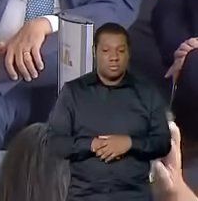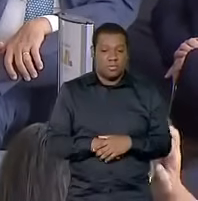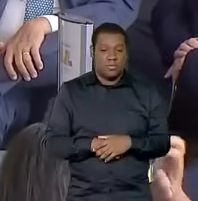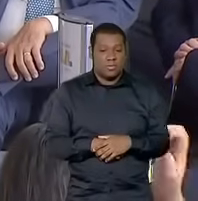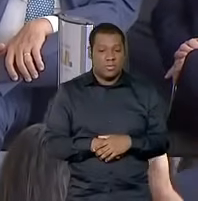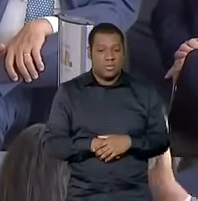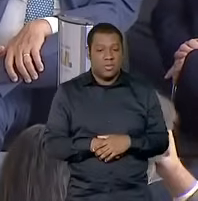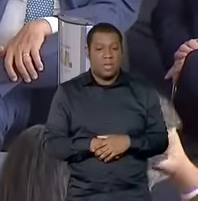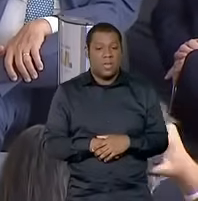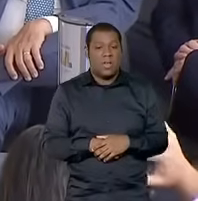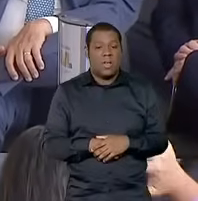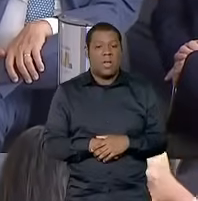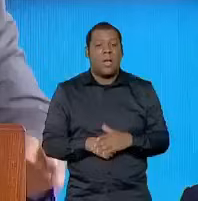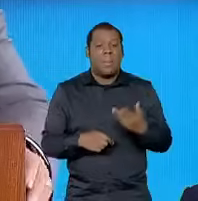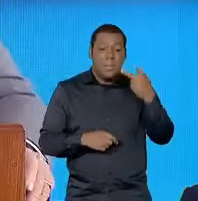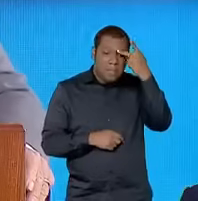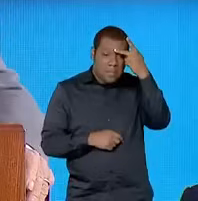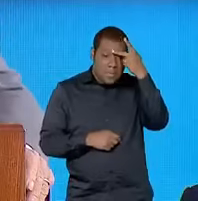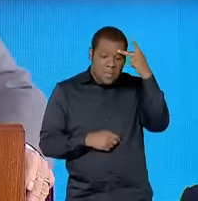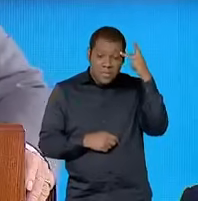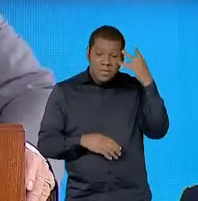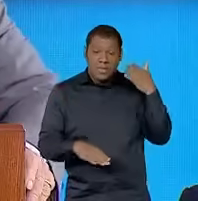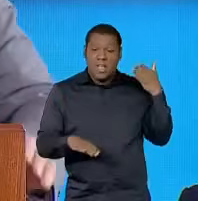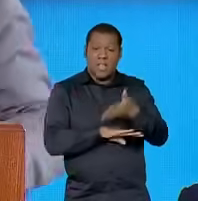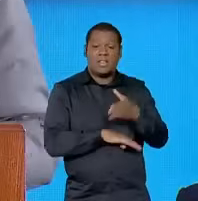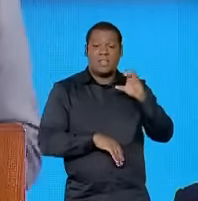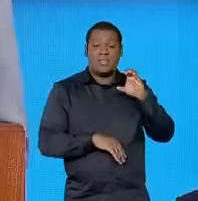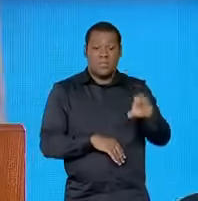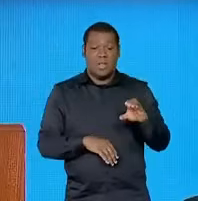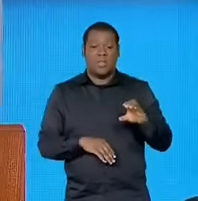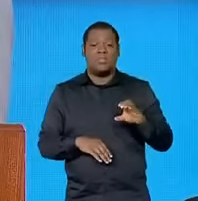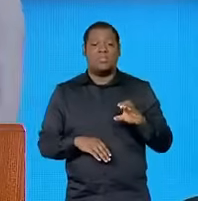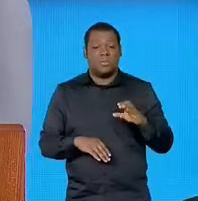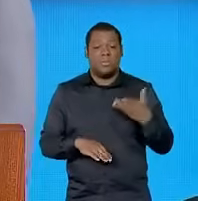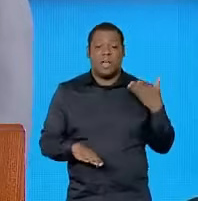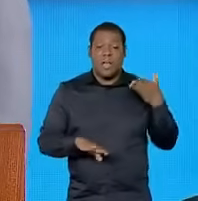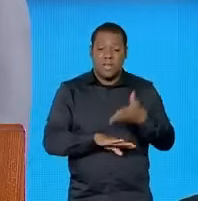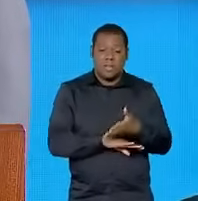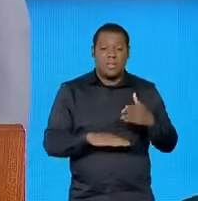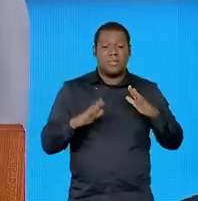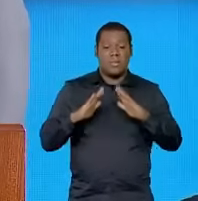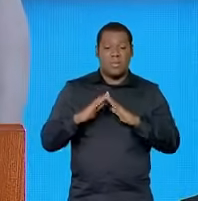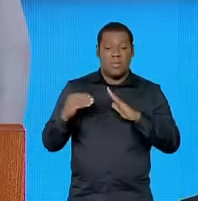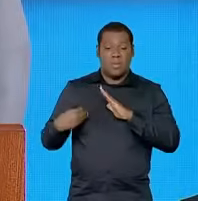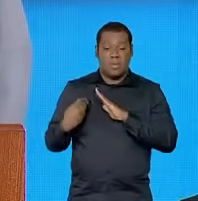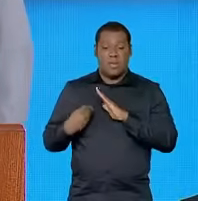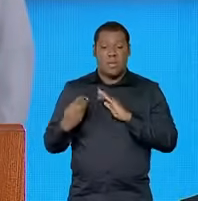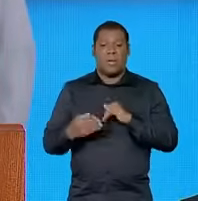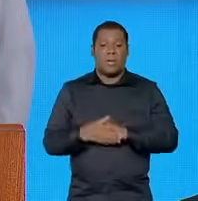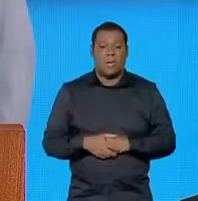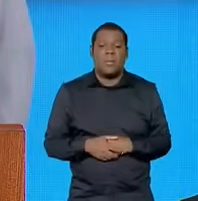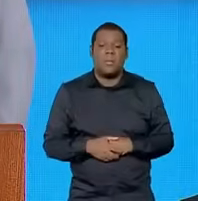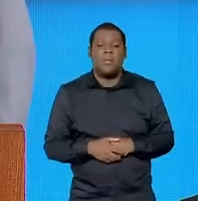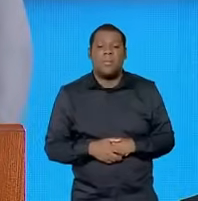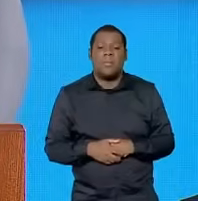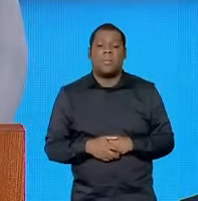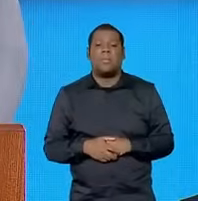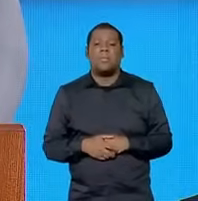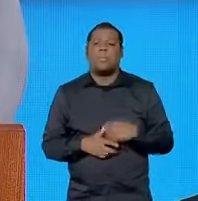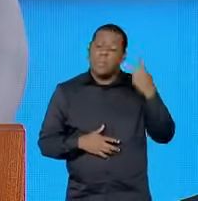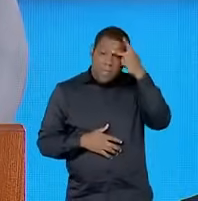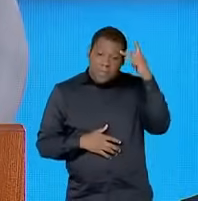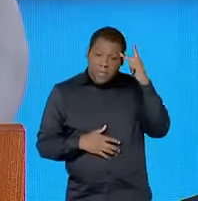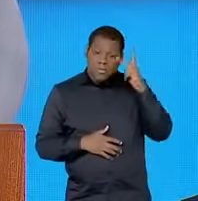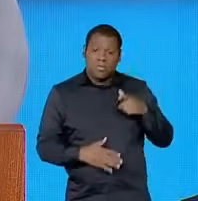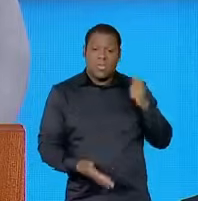de crédito, sabe, habitacional, para que as pessoas possam